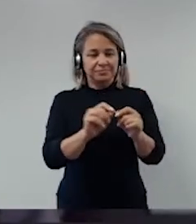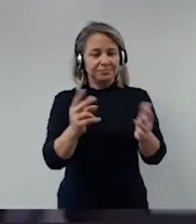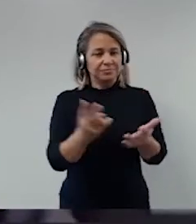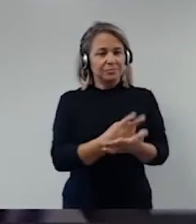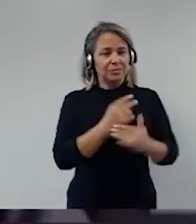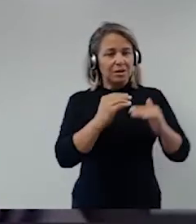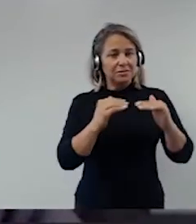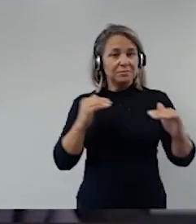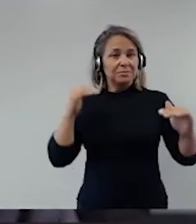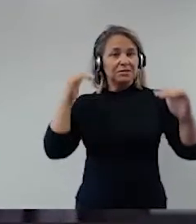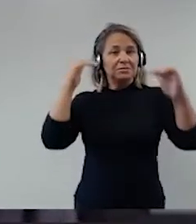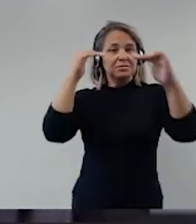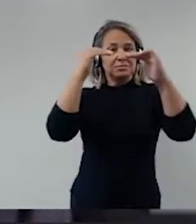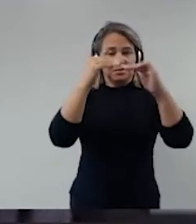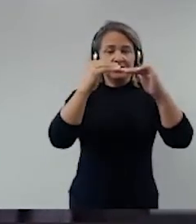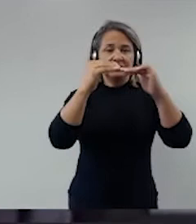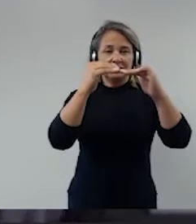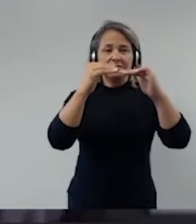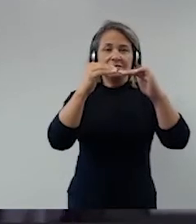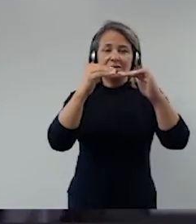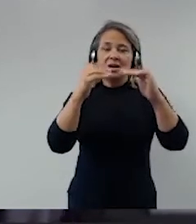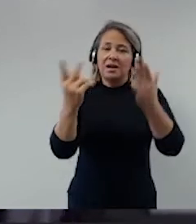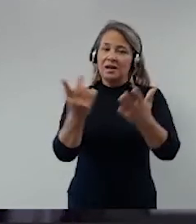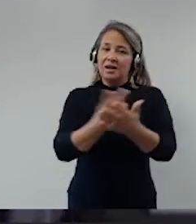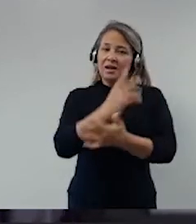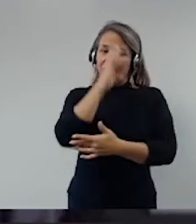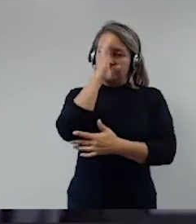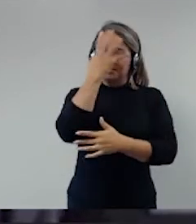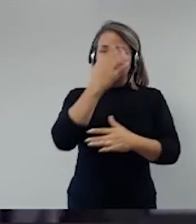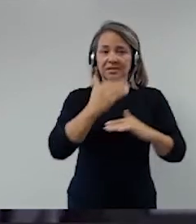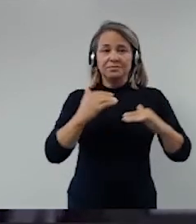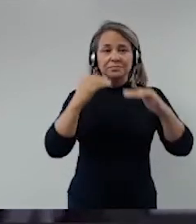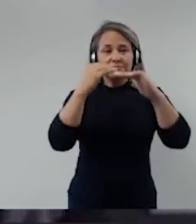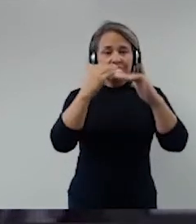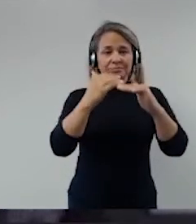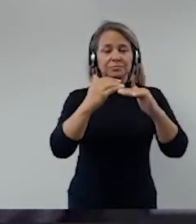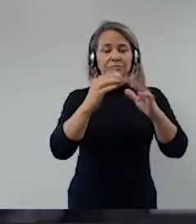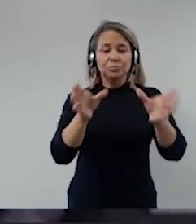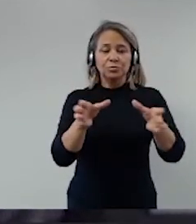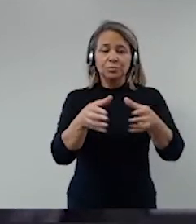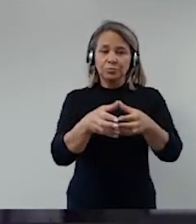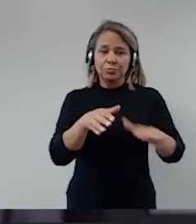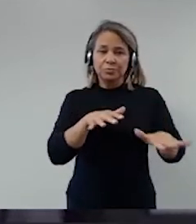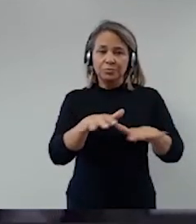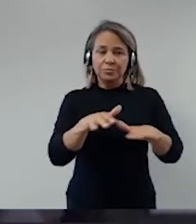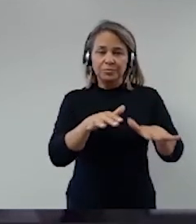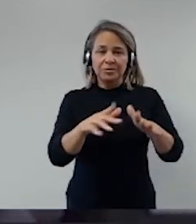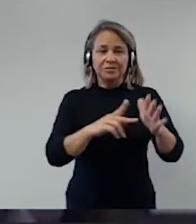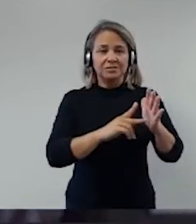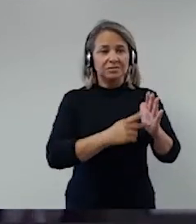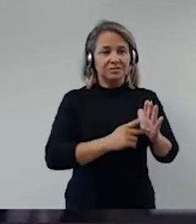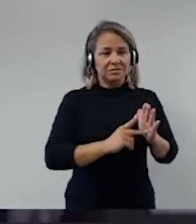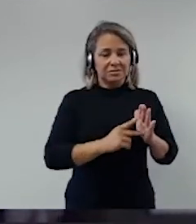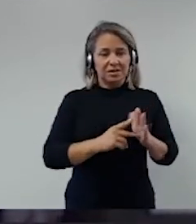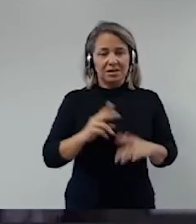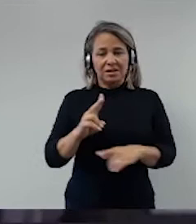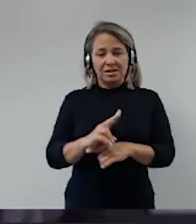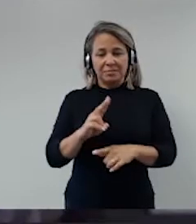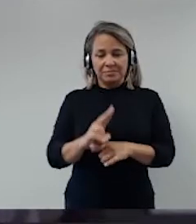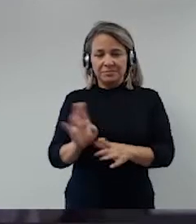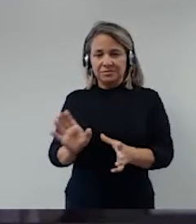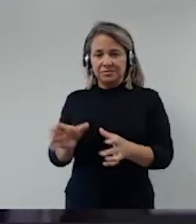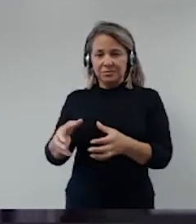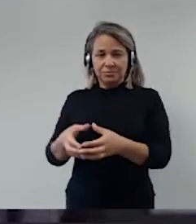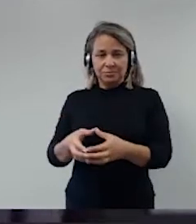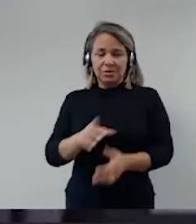seja, essa atuação do movimento sindical na esfera da proteção coletiva.